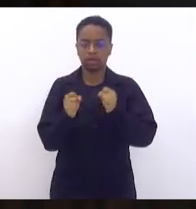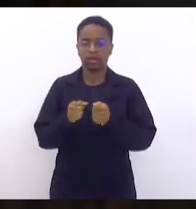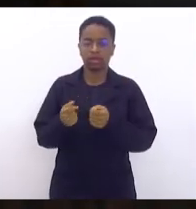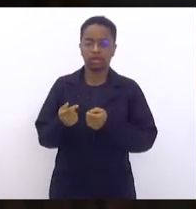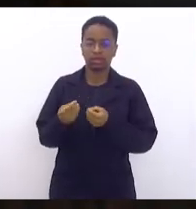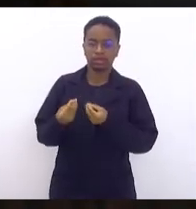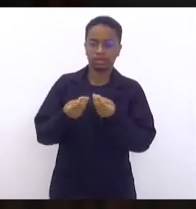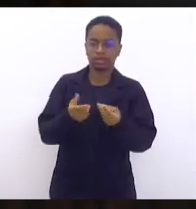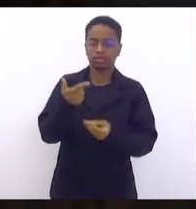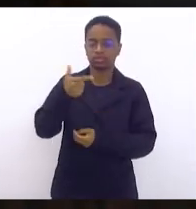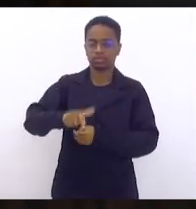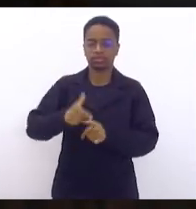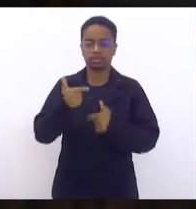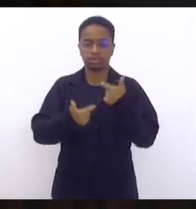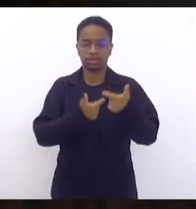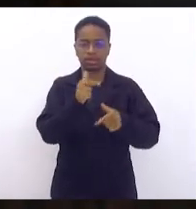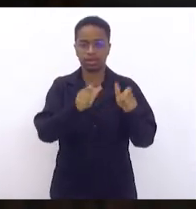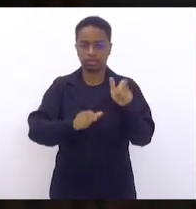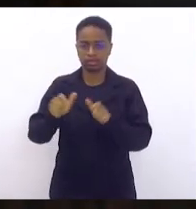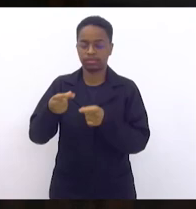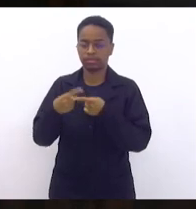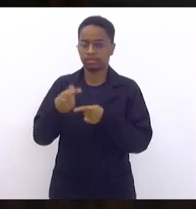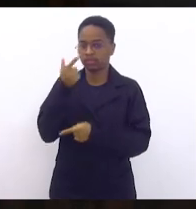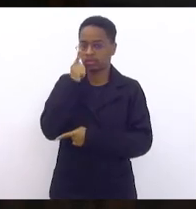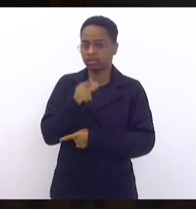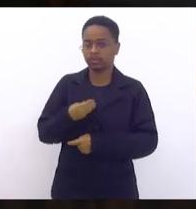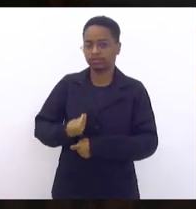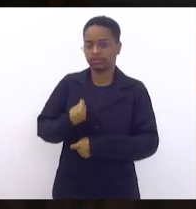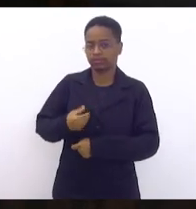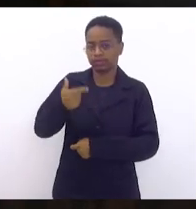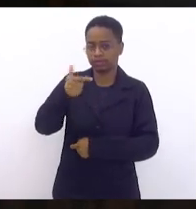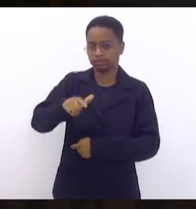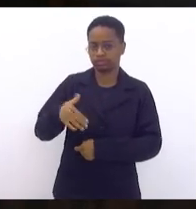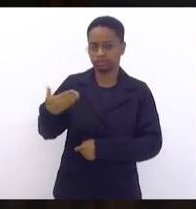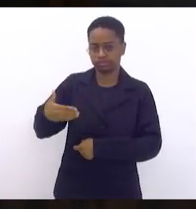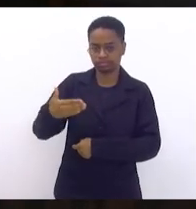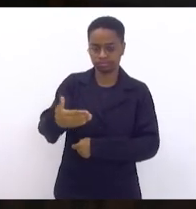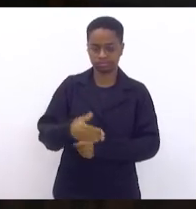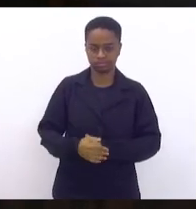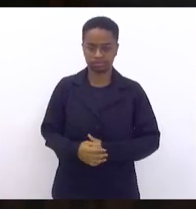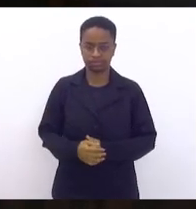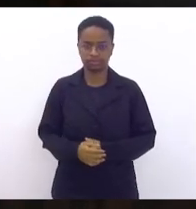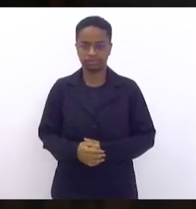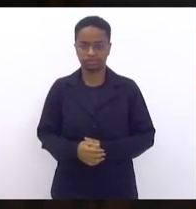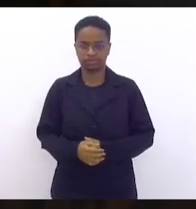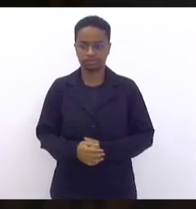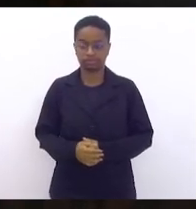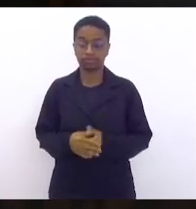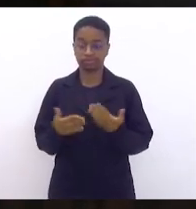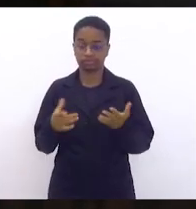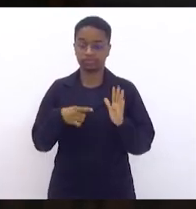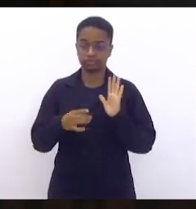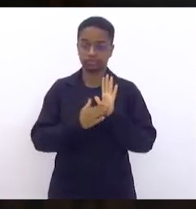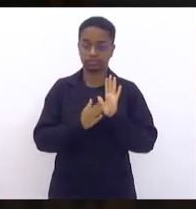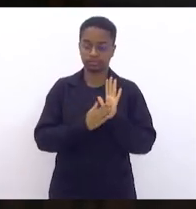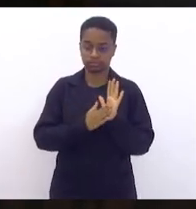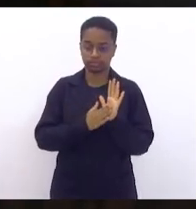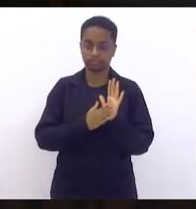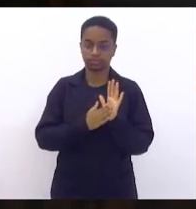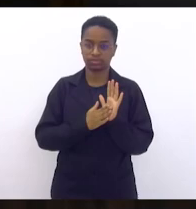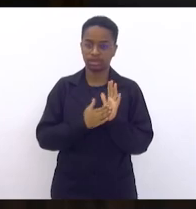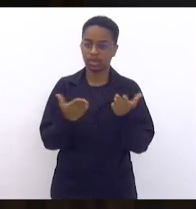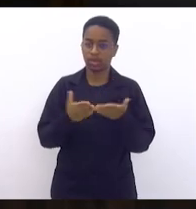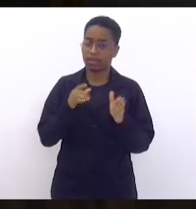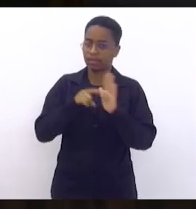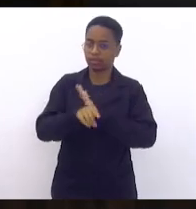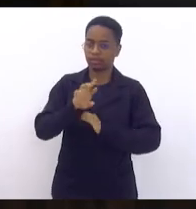para que elas possam é retomar as suas vidas enfim e aí é vai ficar uma proposta agora não